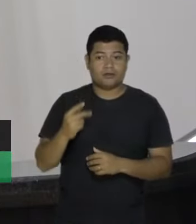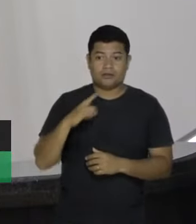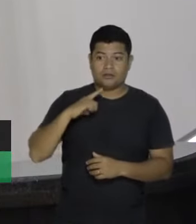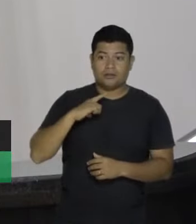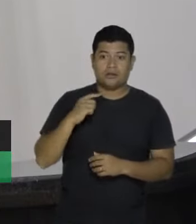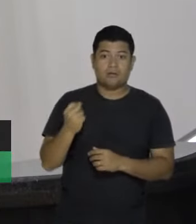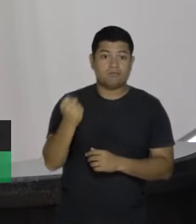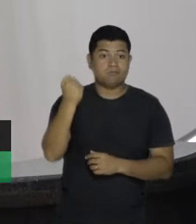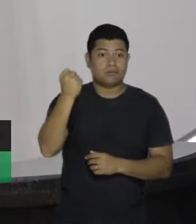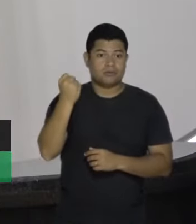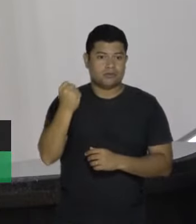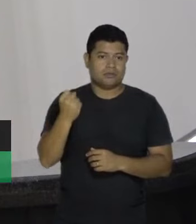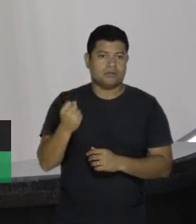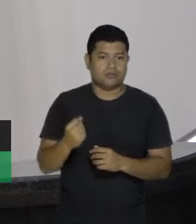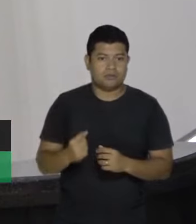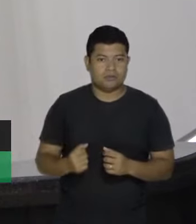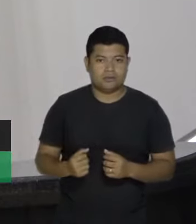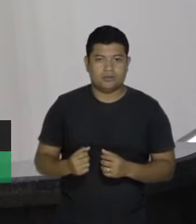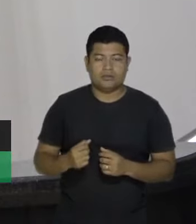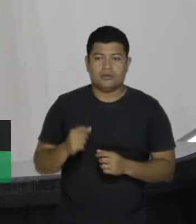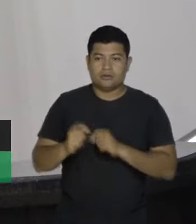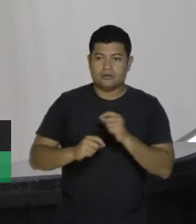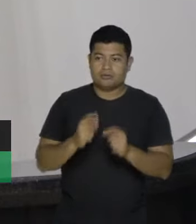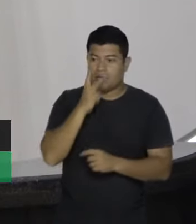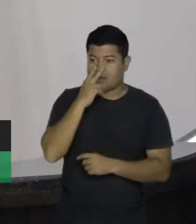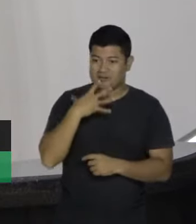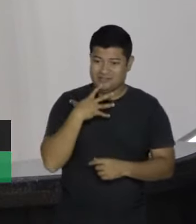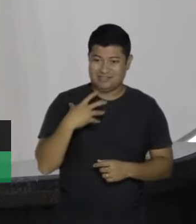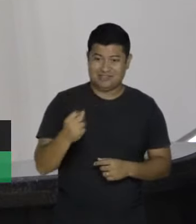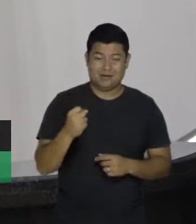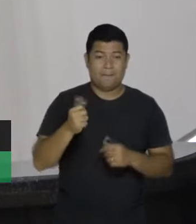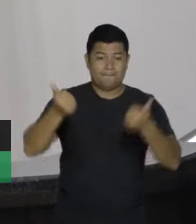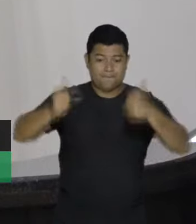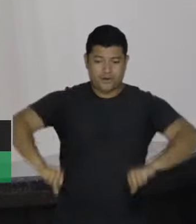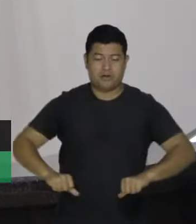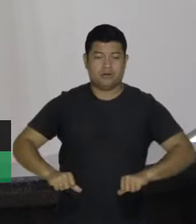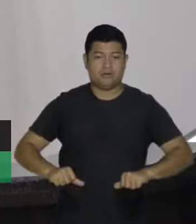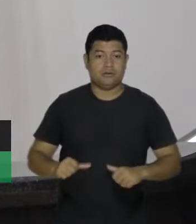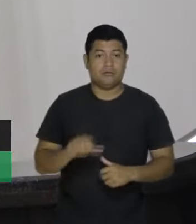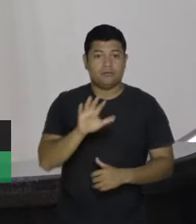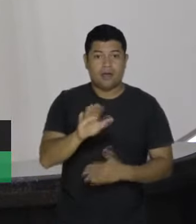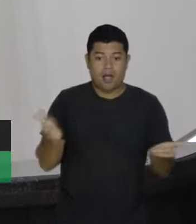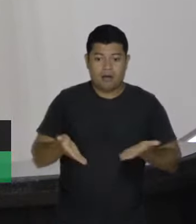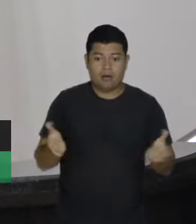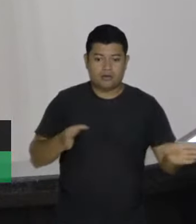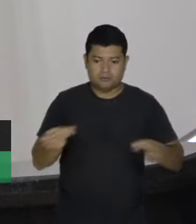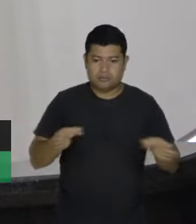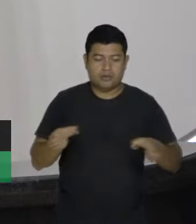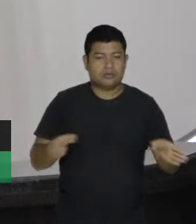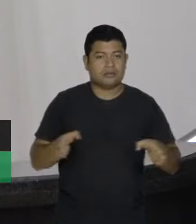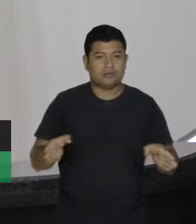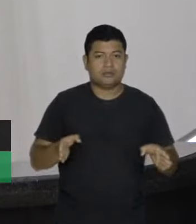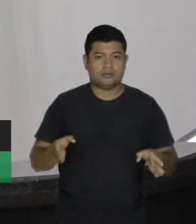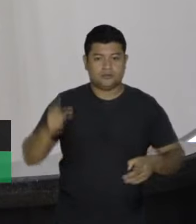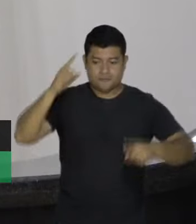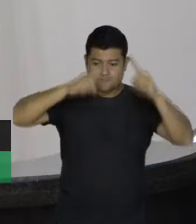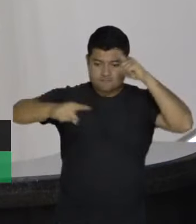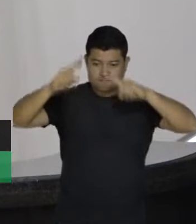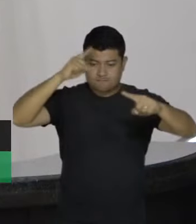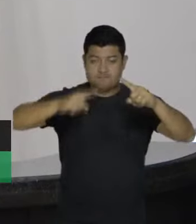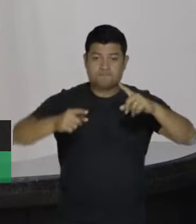de arrancar o pior de cada um de nós em muitos momentos. Mas que nós possamos, nesse mandato, deputado Júlio